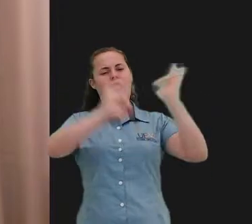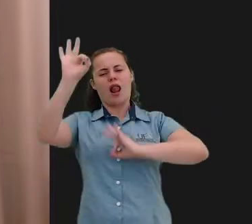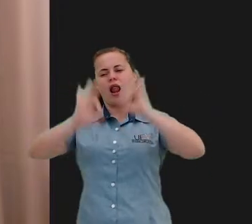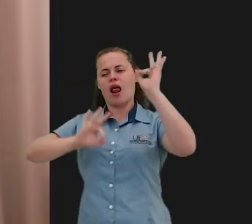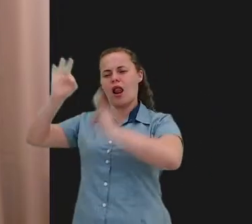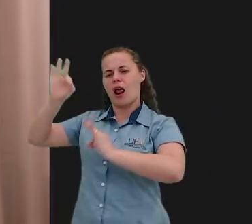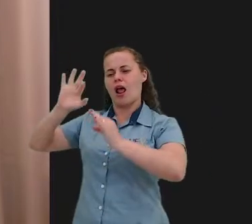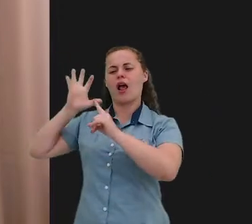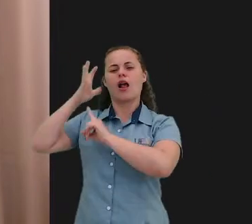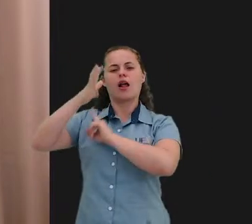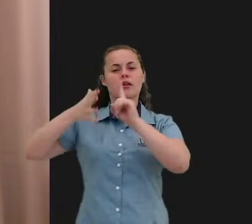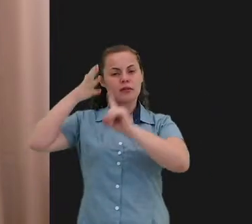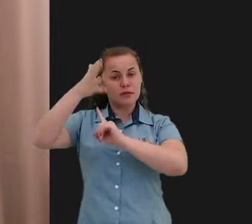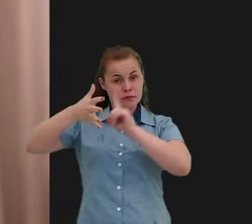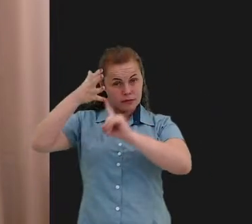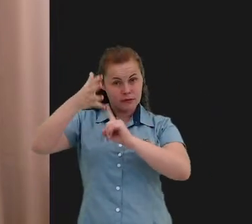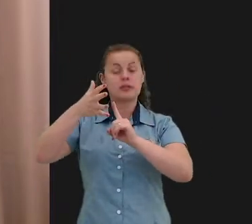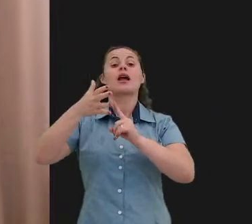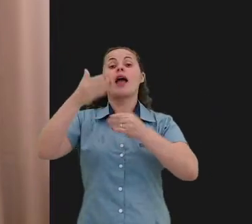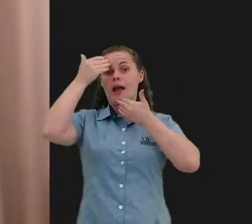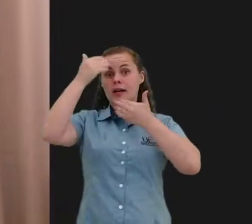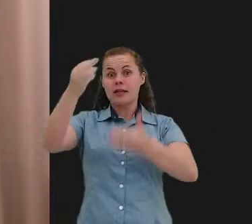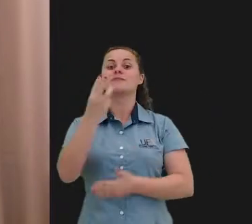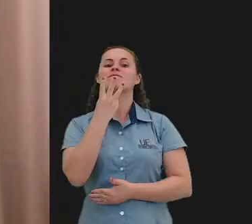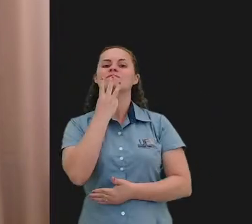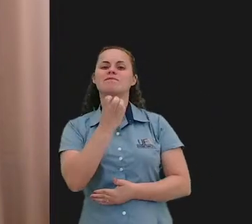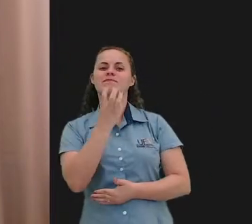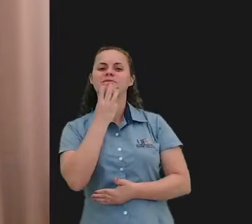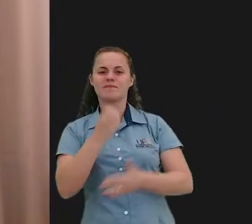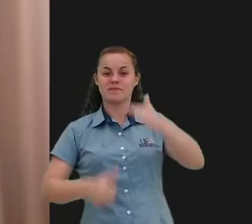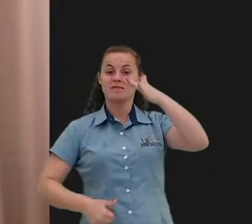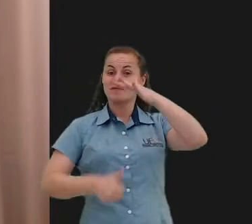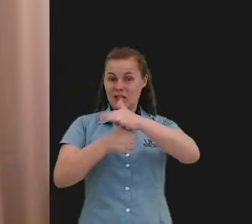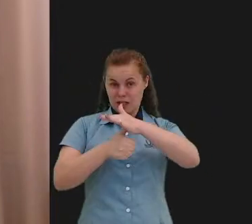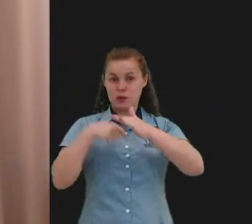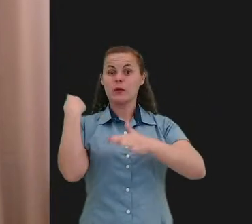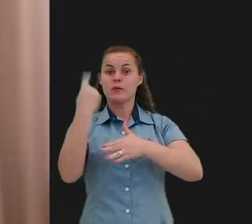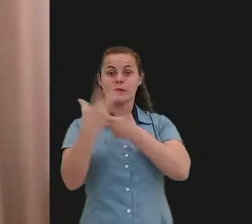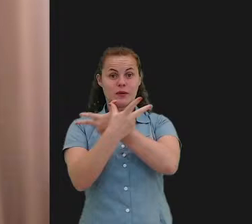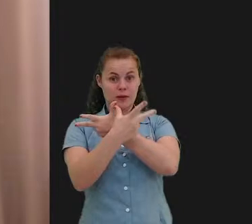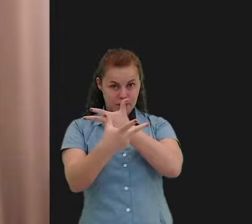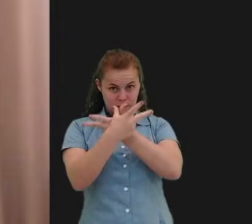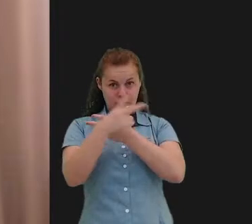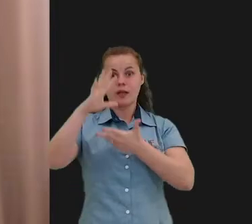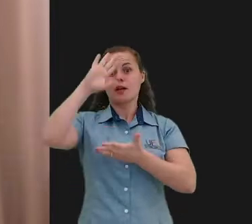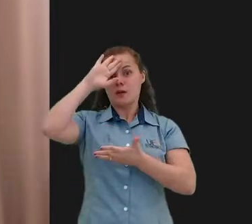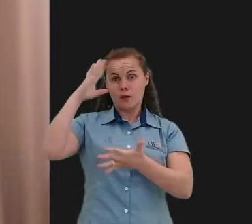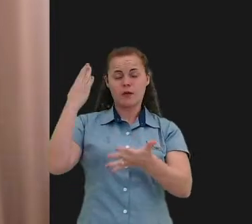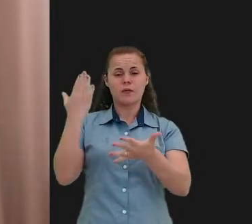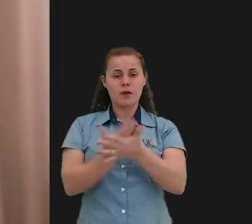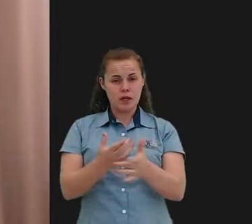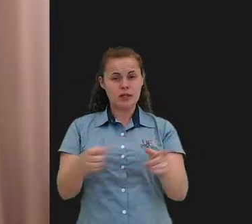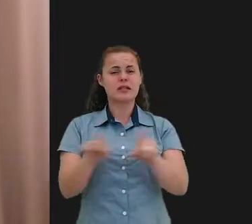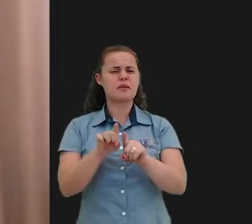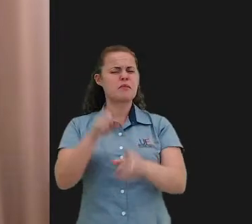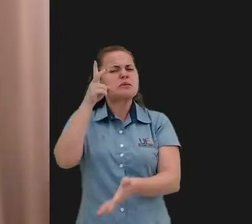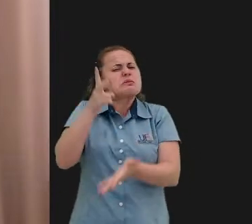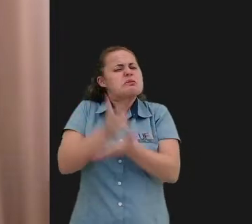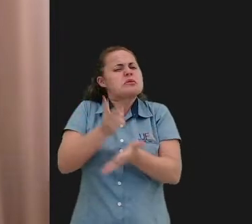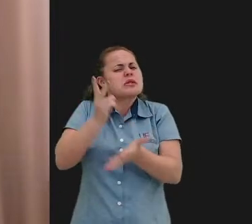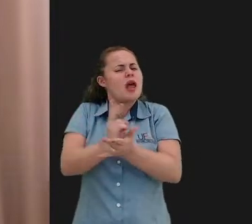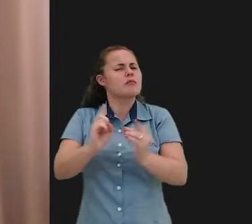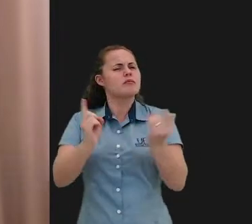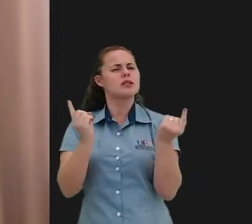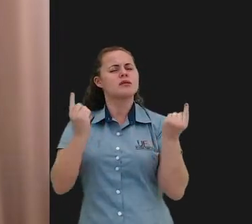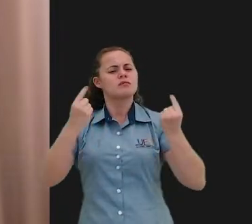assim, agradecer ao professor Demétrios, reitor de nossa instituição, pela confiança e por estar sempre nos